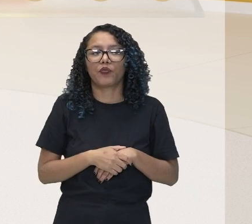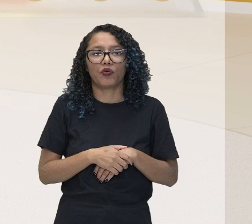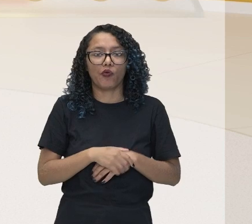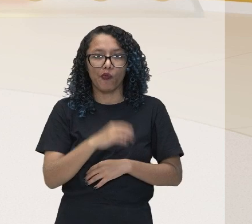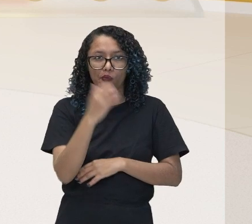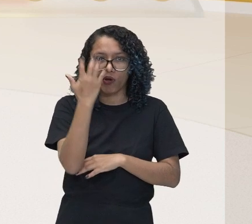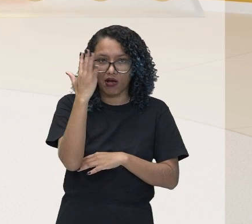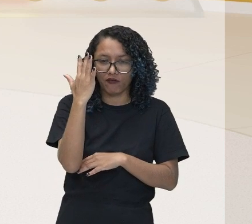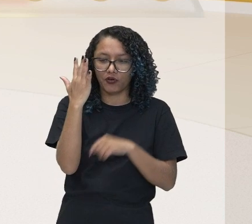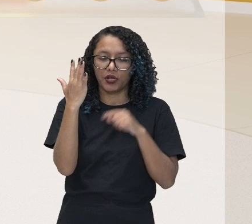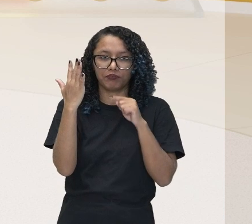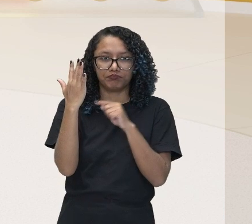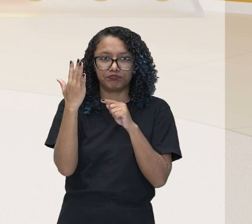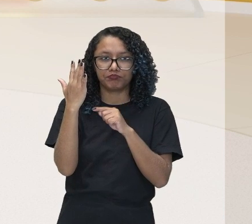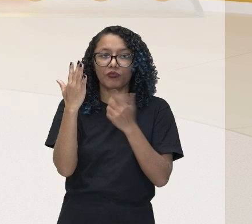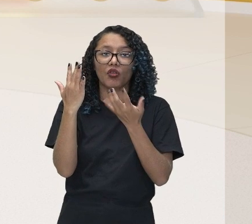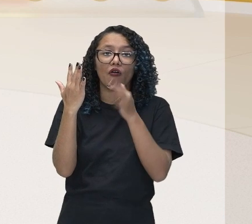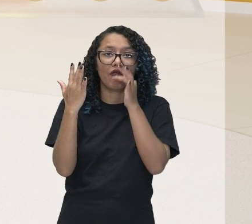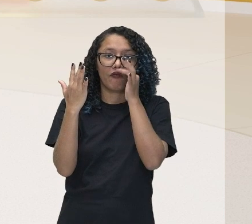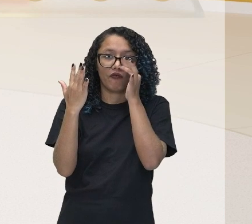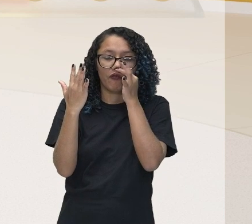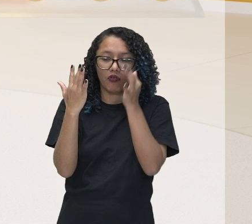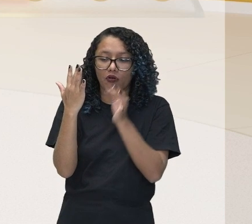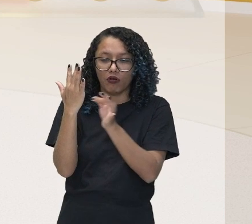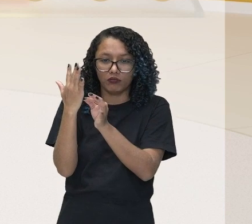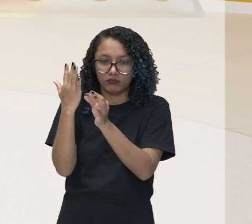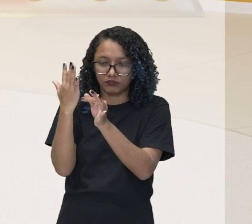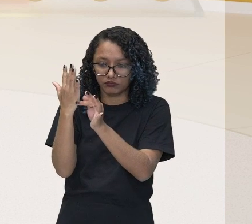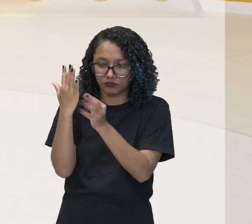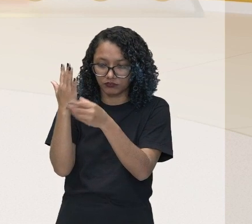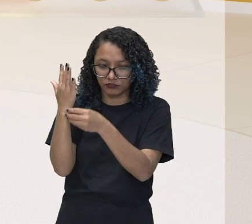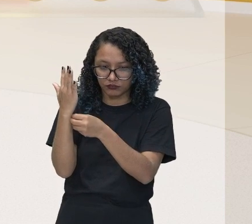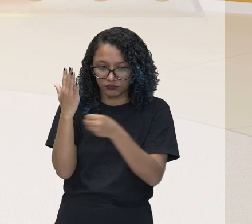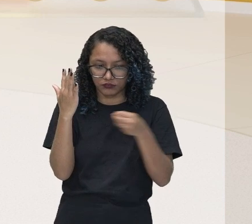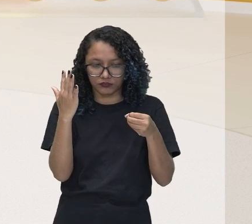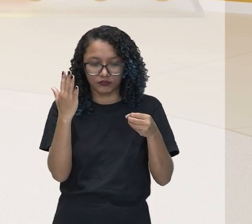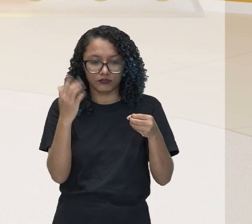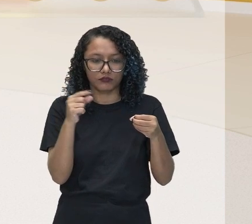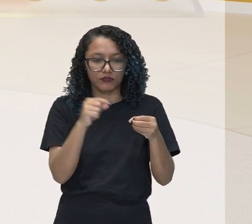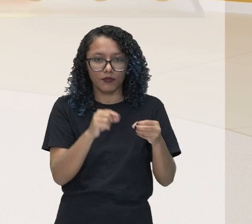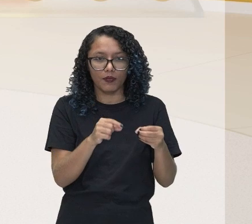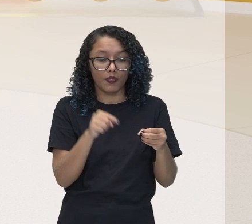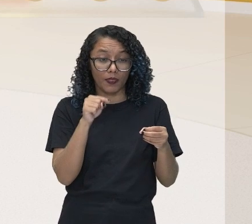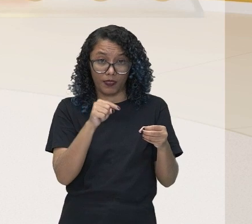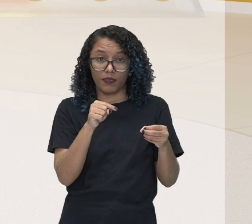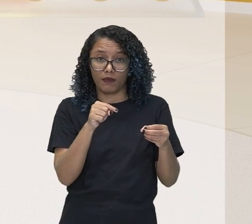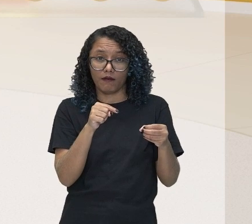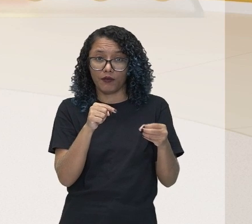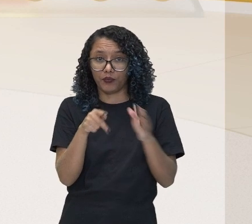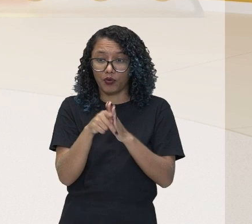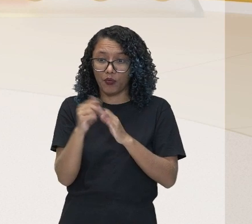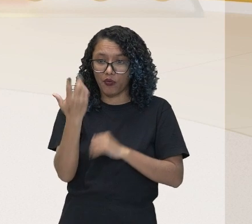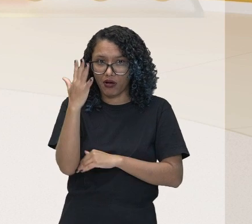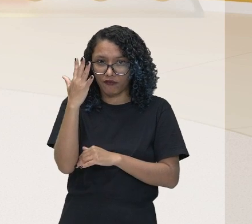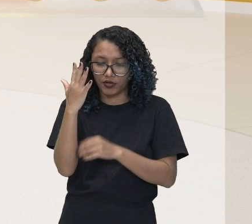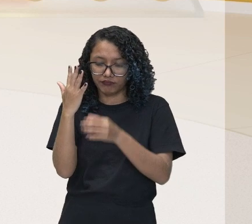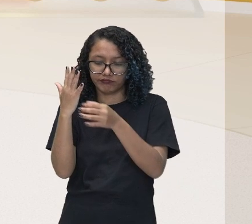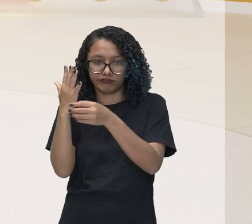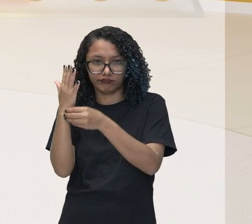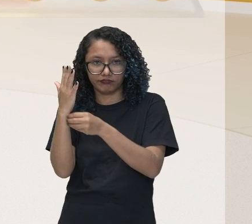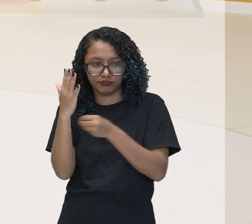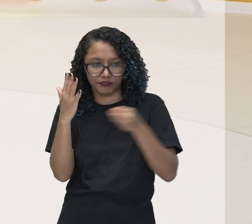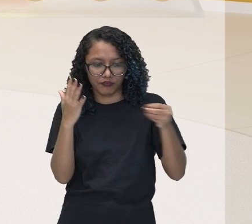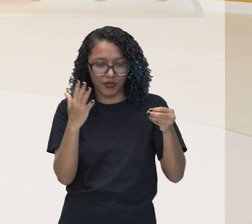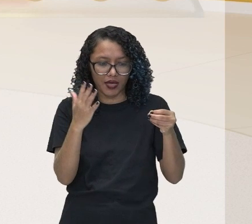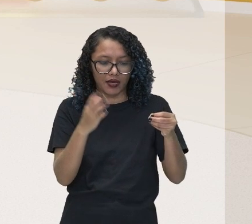planta, que ela tem lá uma flor, e você tira aquela flor da natureza, da árvore, da planta, e coloca dentro